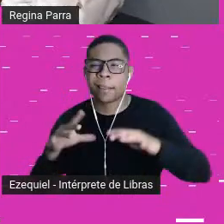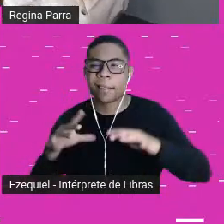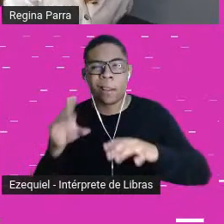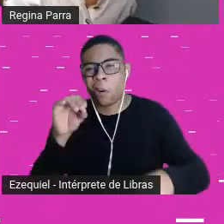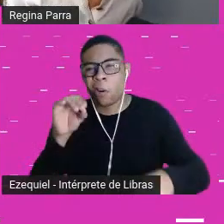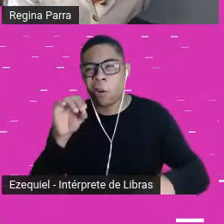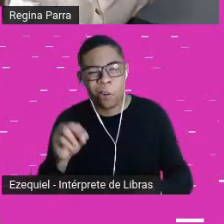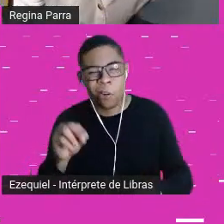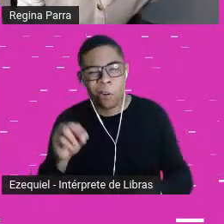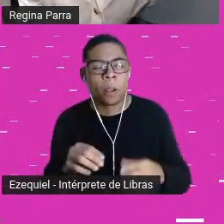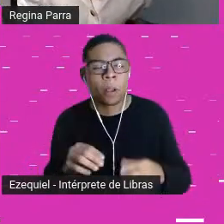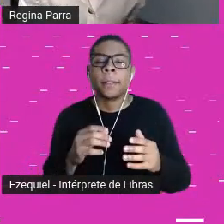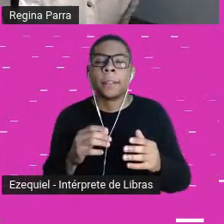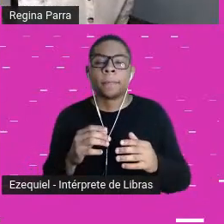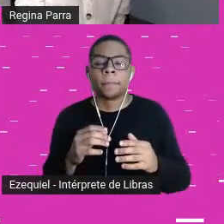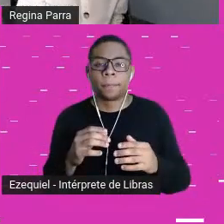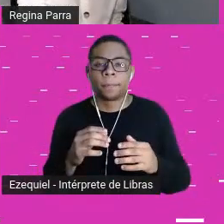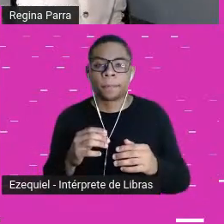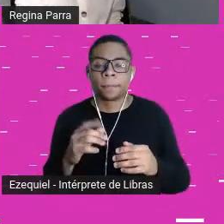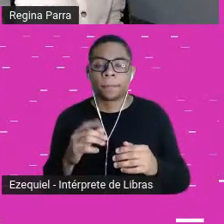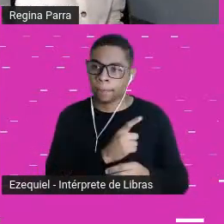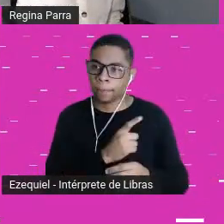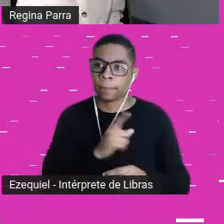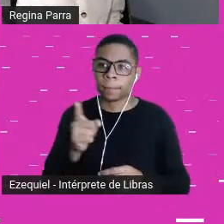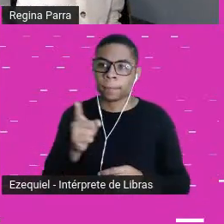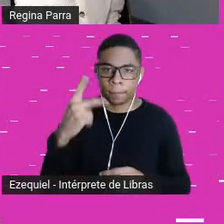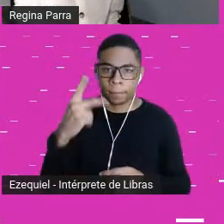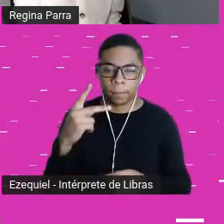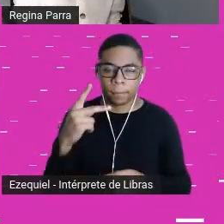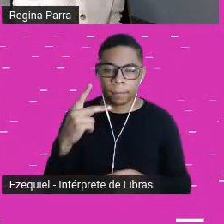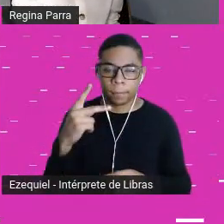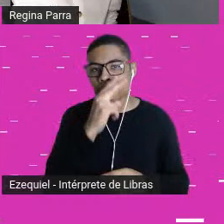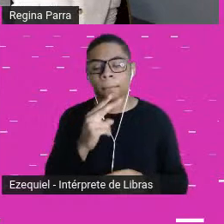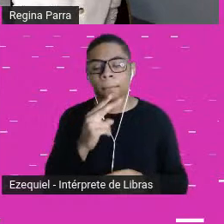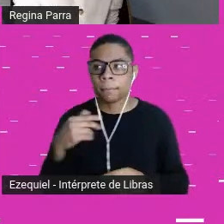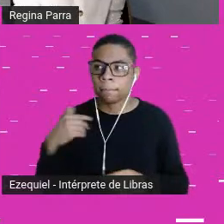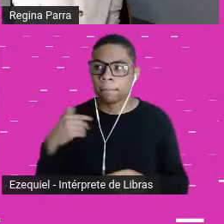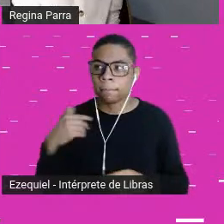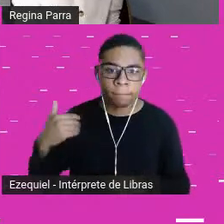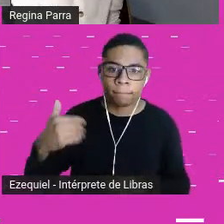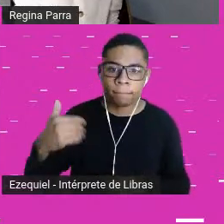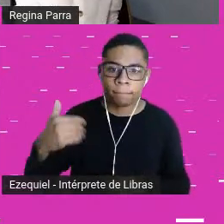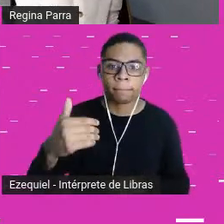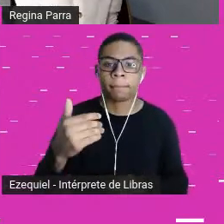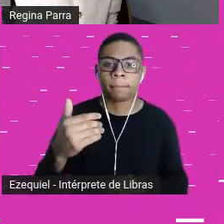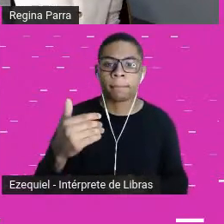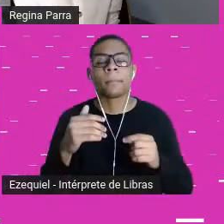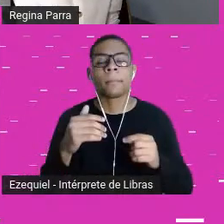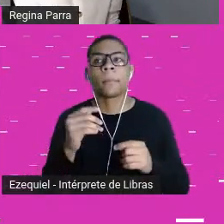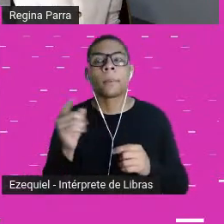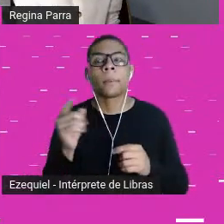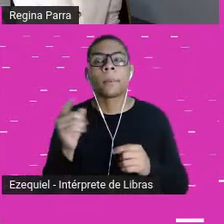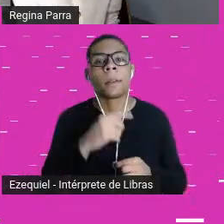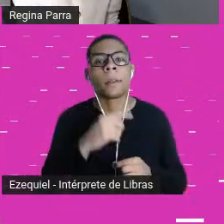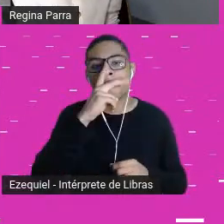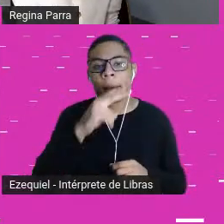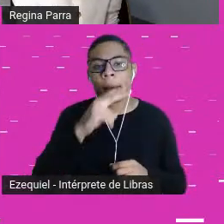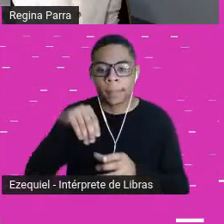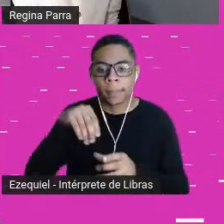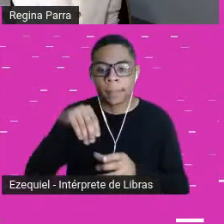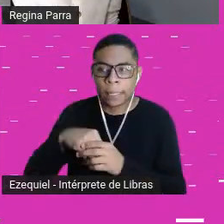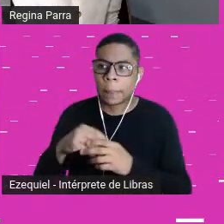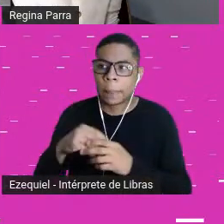tinha isso que estava ali o tempo todo, como coices, né, internos nas personagens.